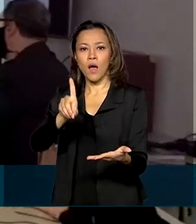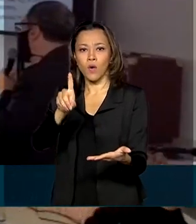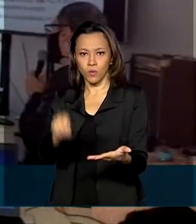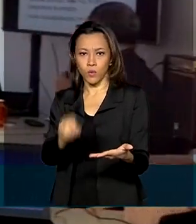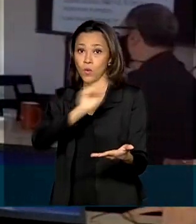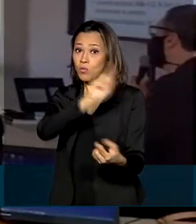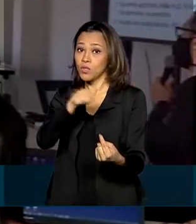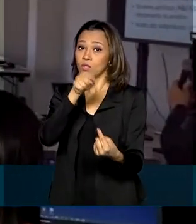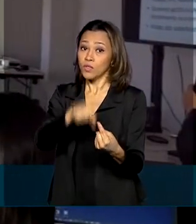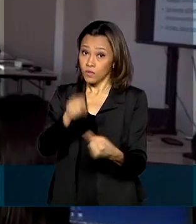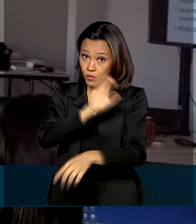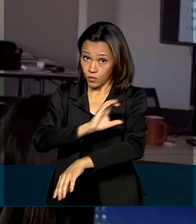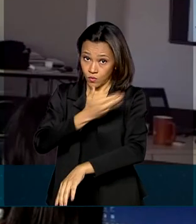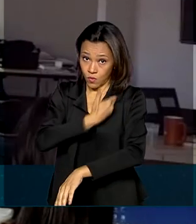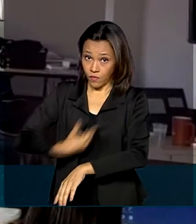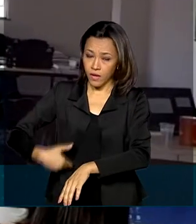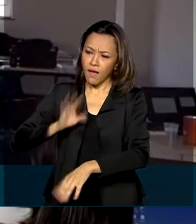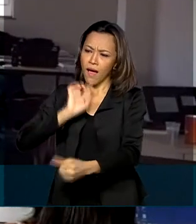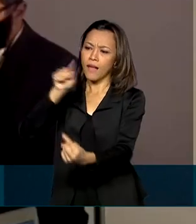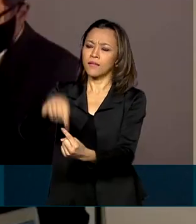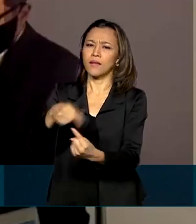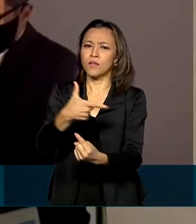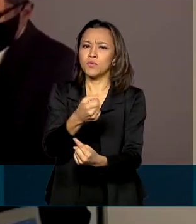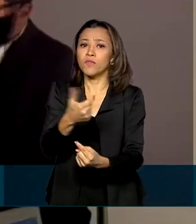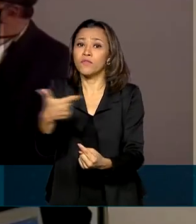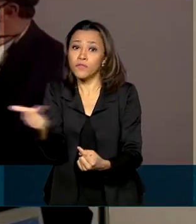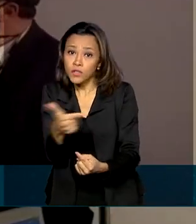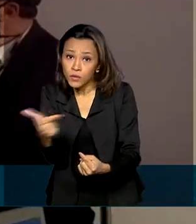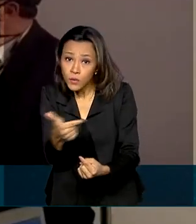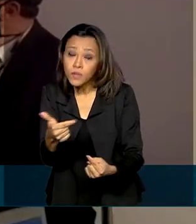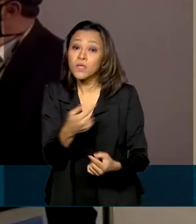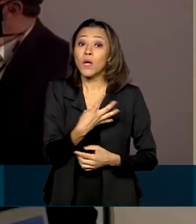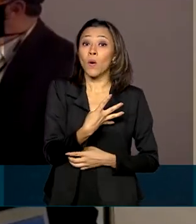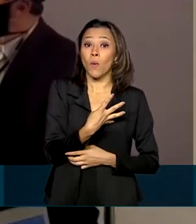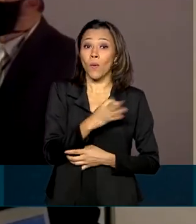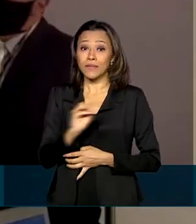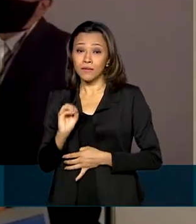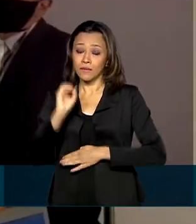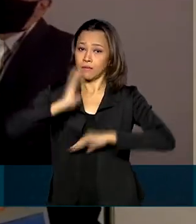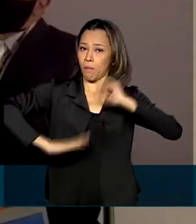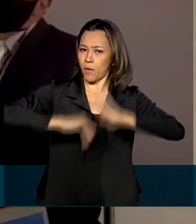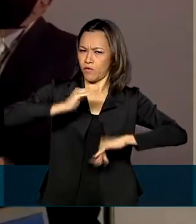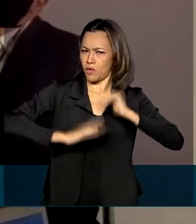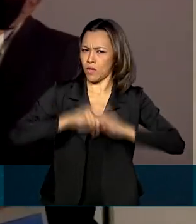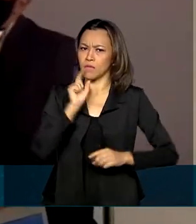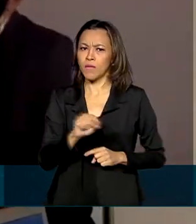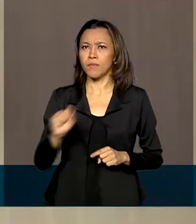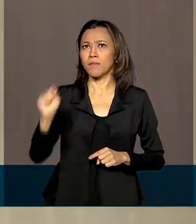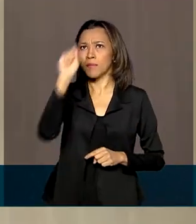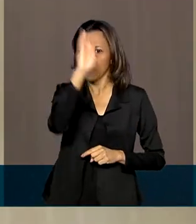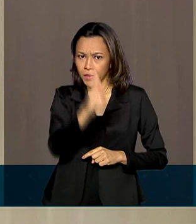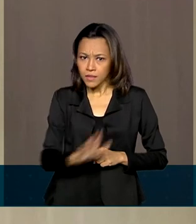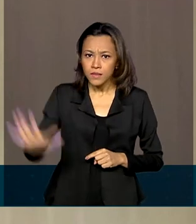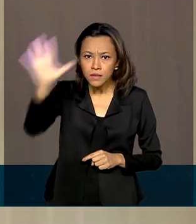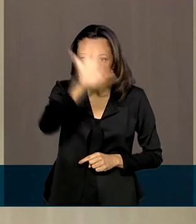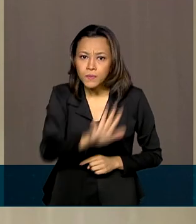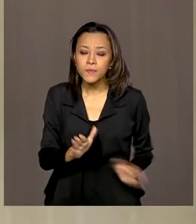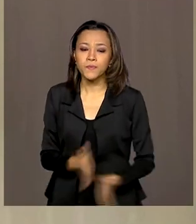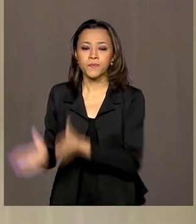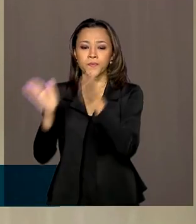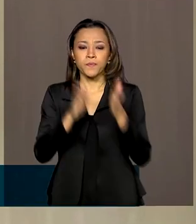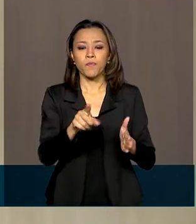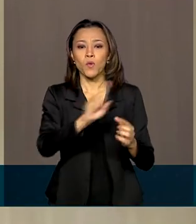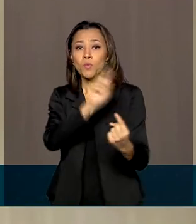é capacitar até 2022 cerca de 400 profissionais em todo o país. O propósito desse